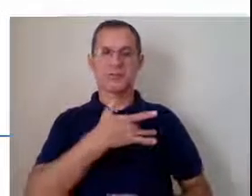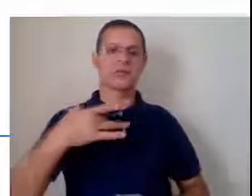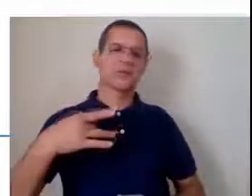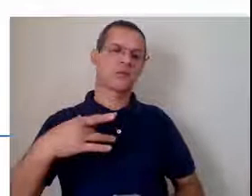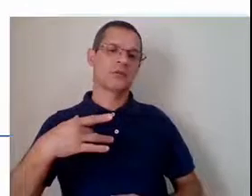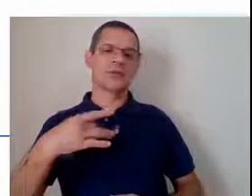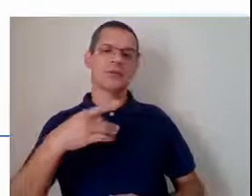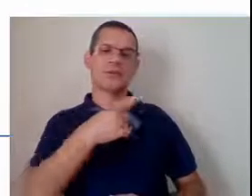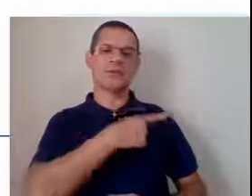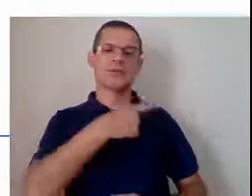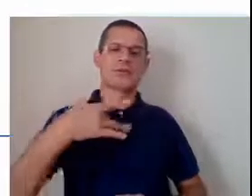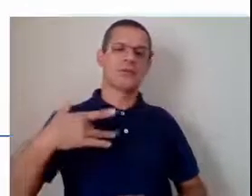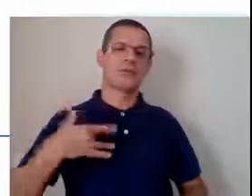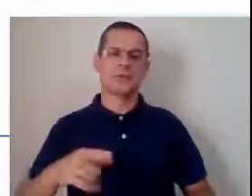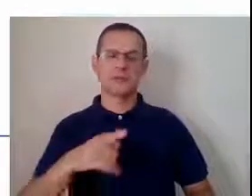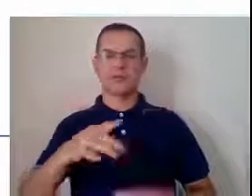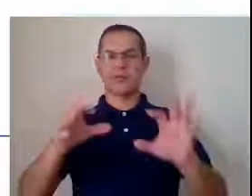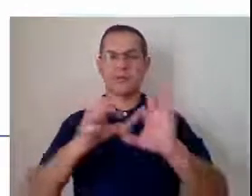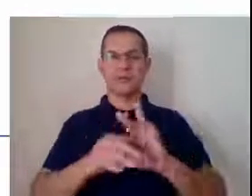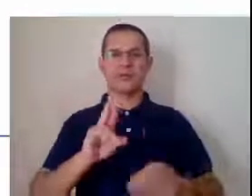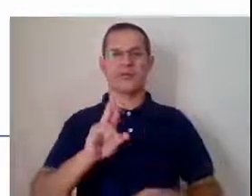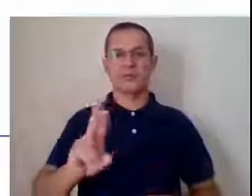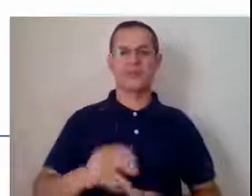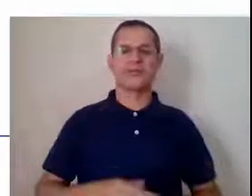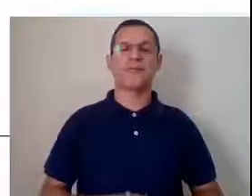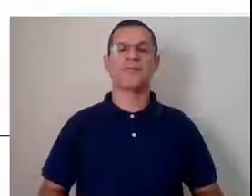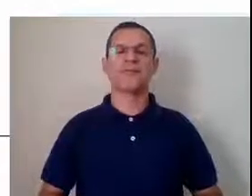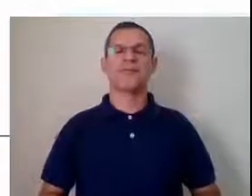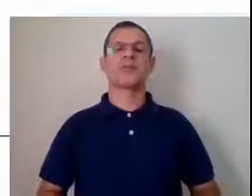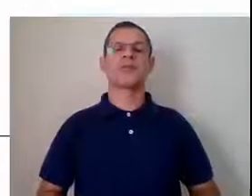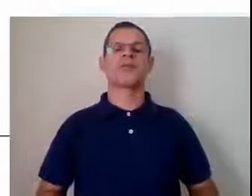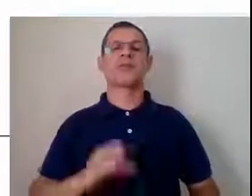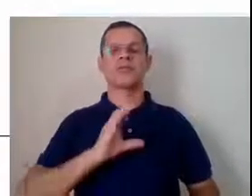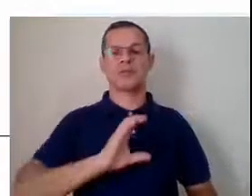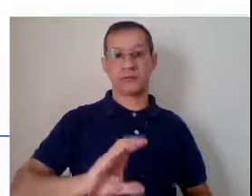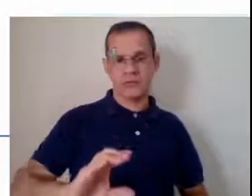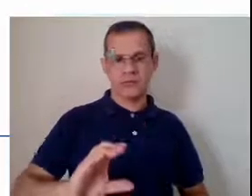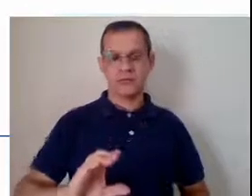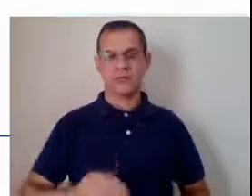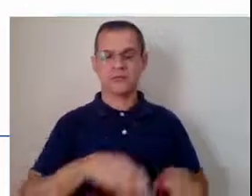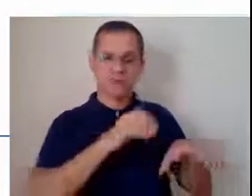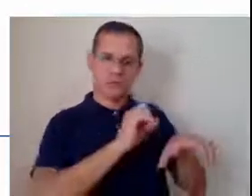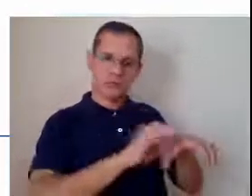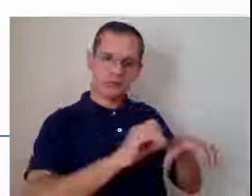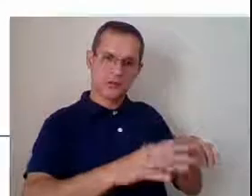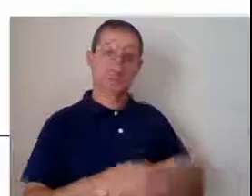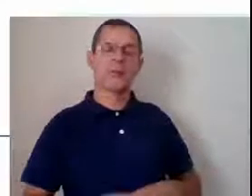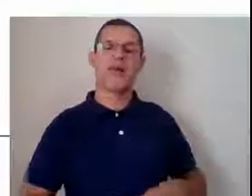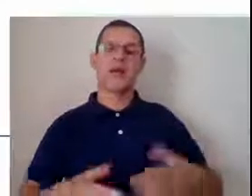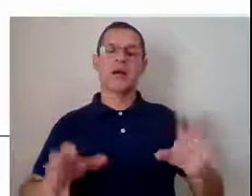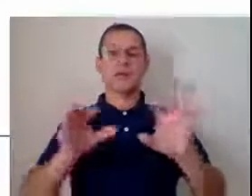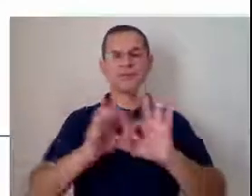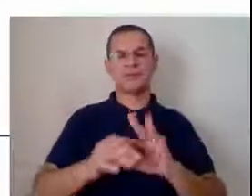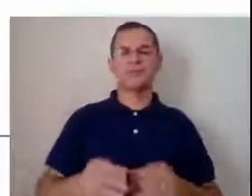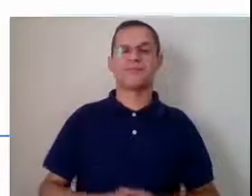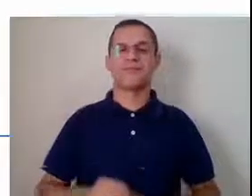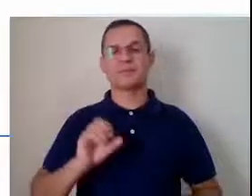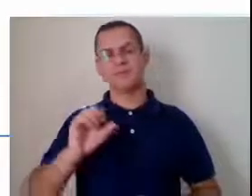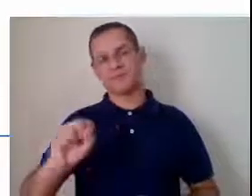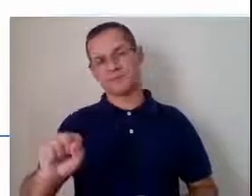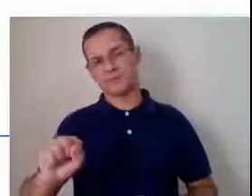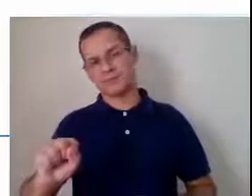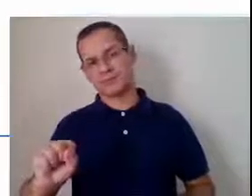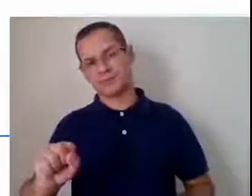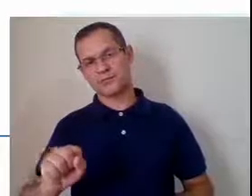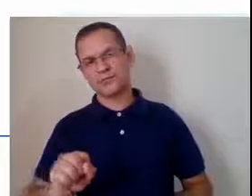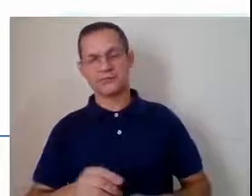tenho a relação R, né, de quanto foi investido em saneamento, a relação S, que são